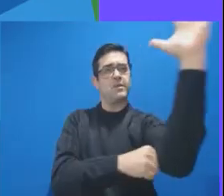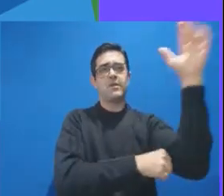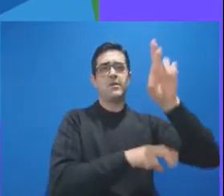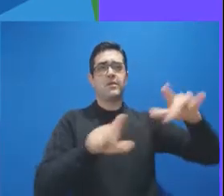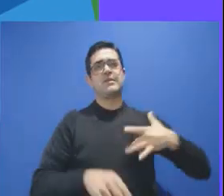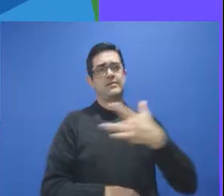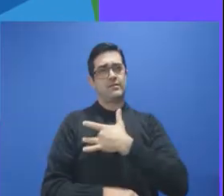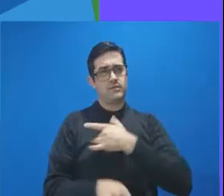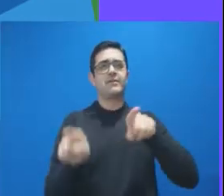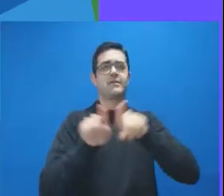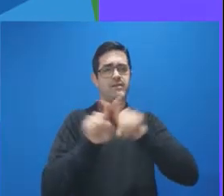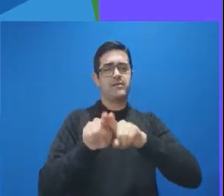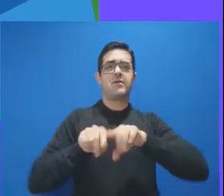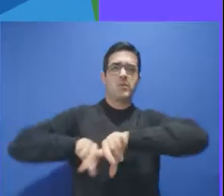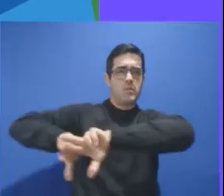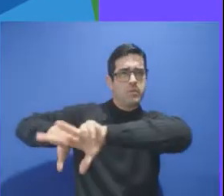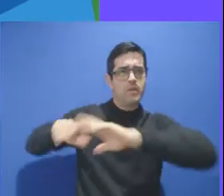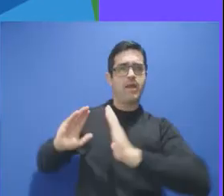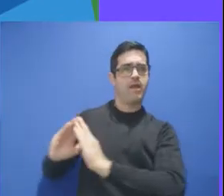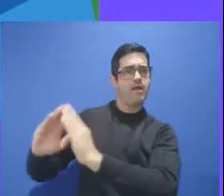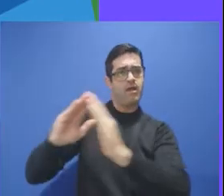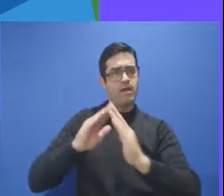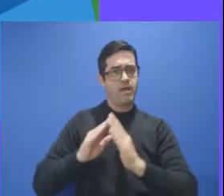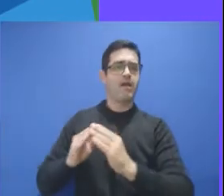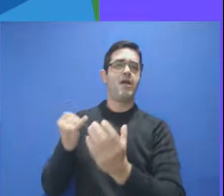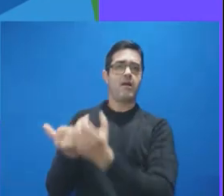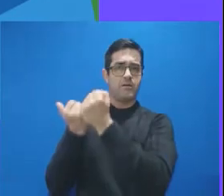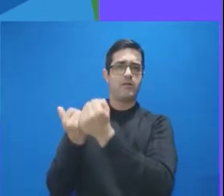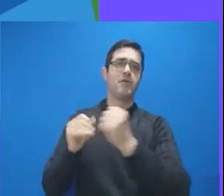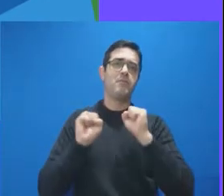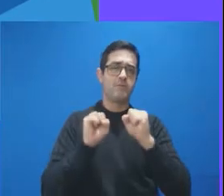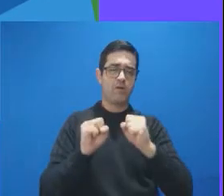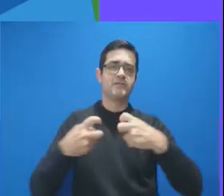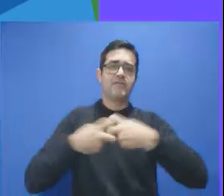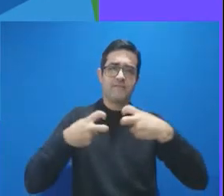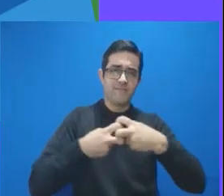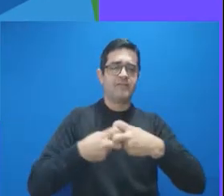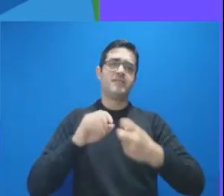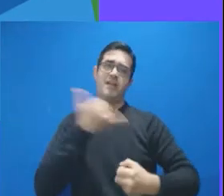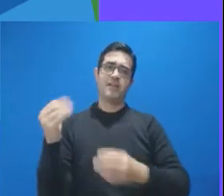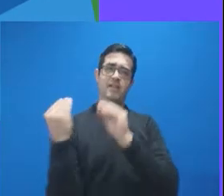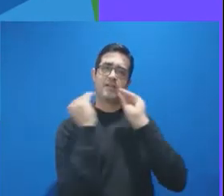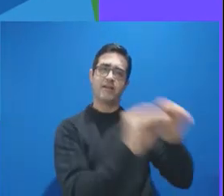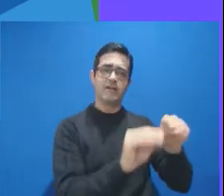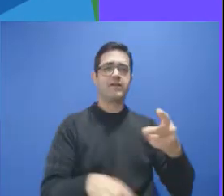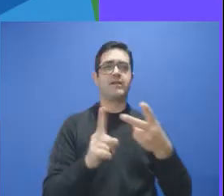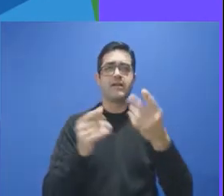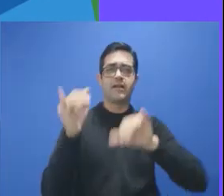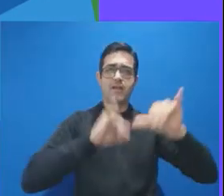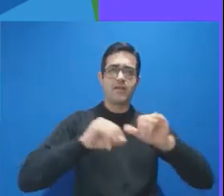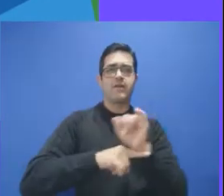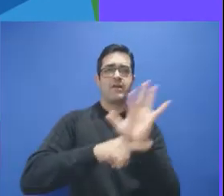só ao ambiente, mas também à saúde e ao patrimônio material, quer sejam alterações de origem física, como a entrada de